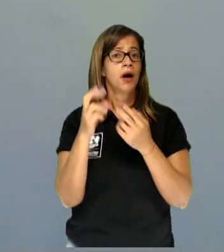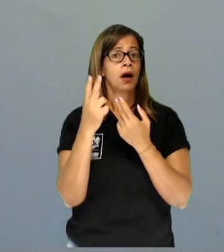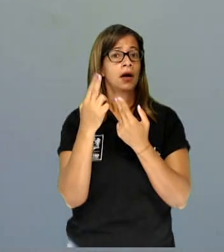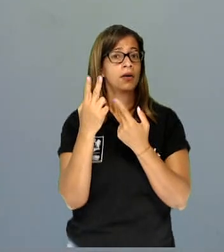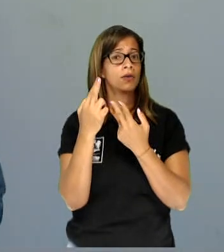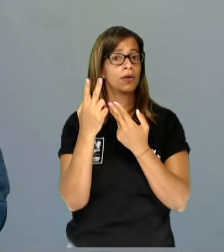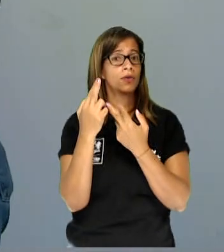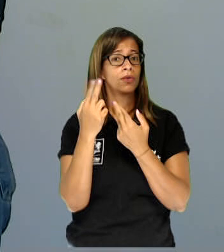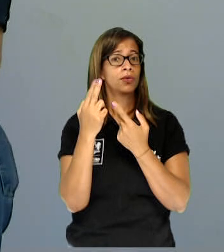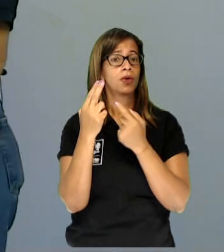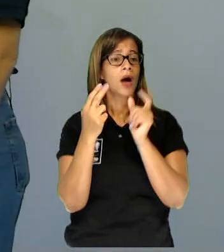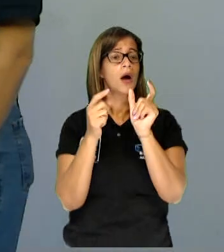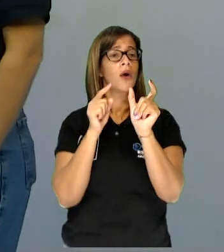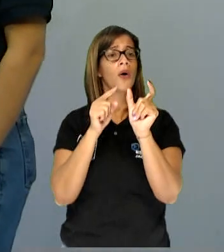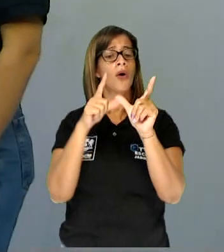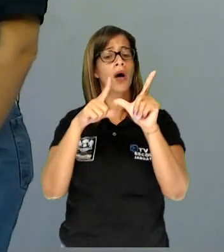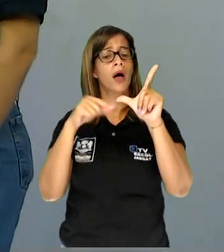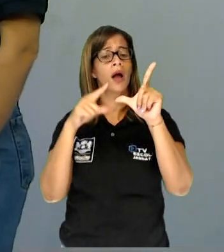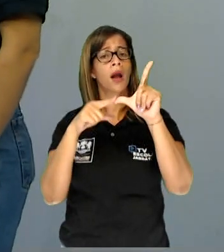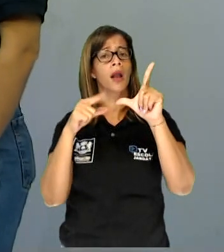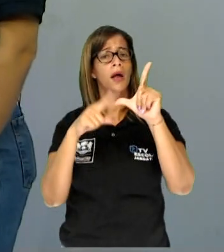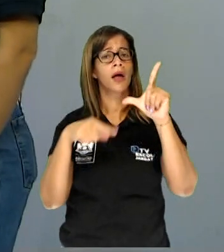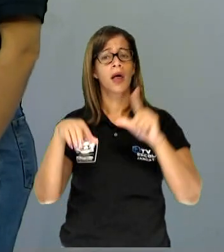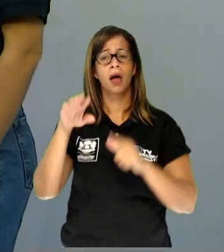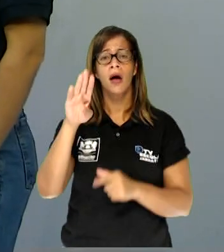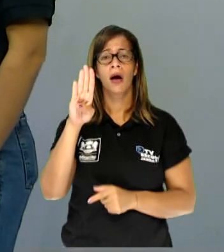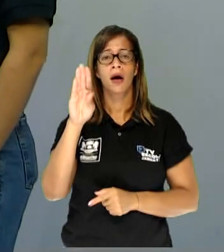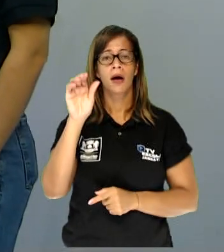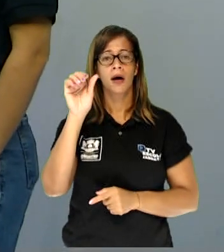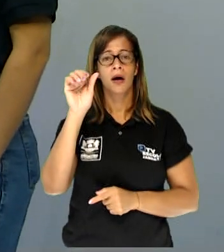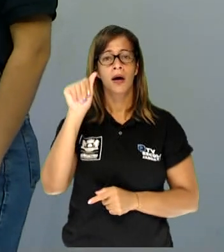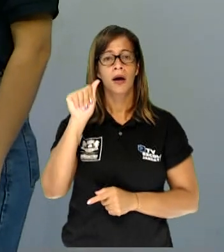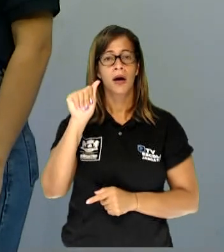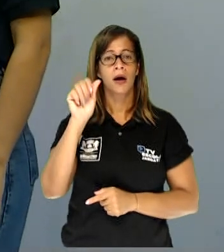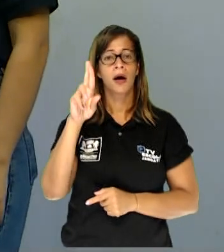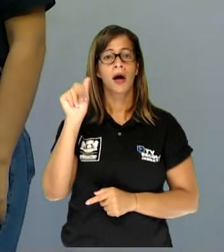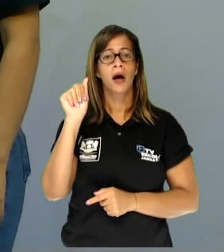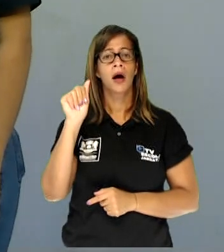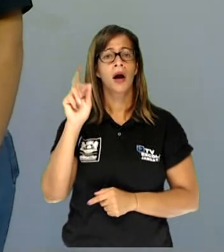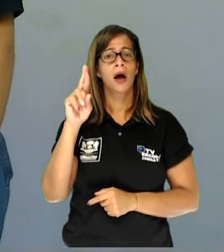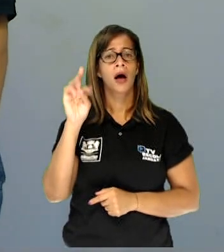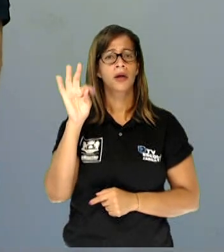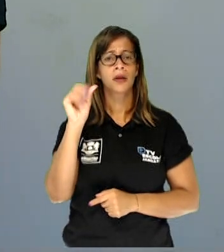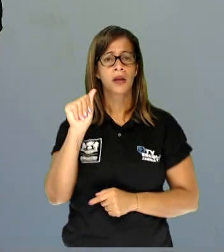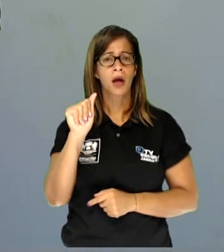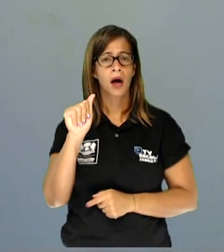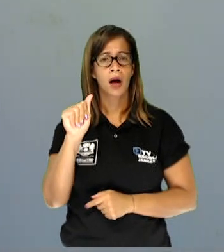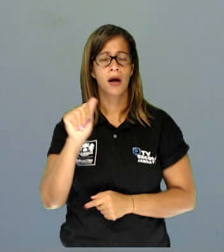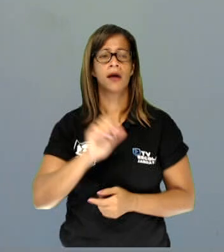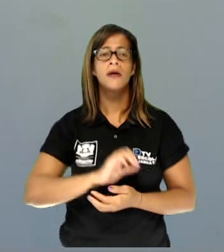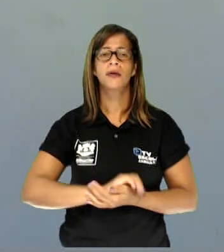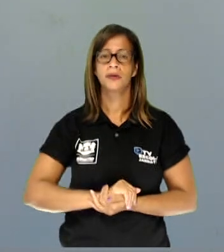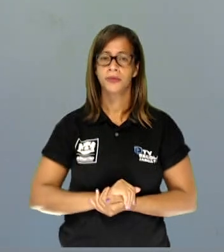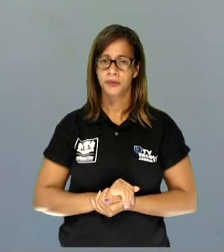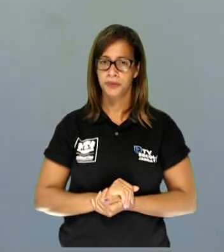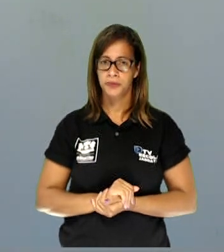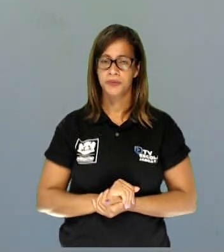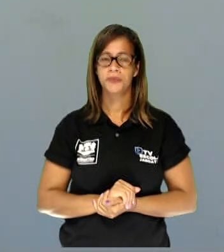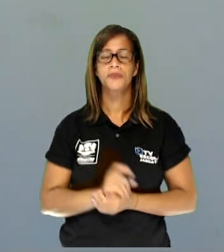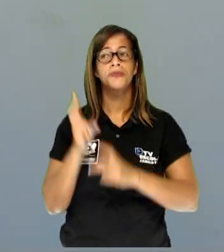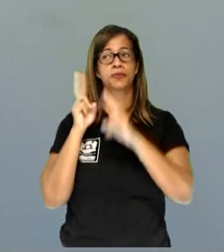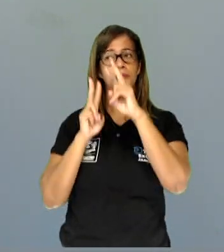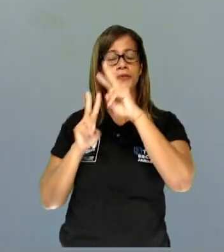barriga. Vamos lá. Ba, ba. B, muito bem. A, ba,